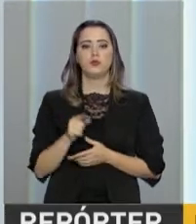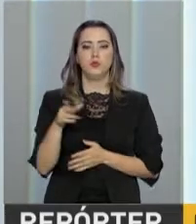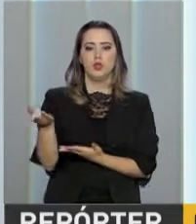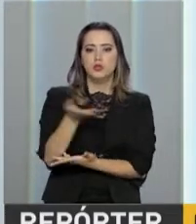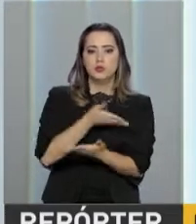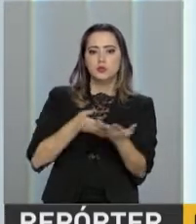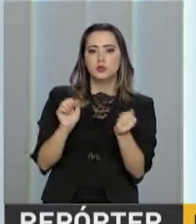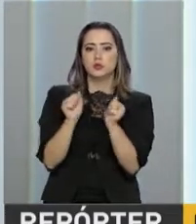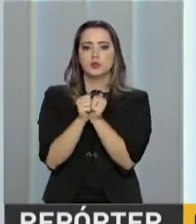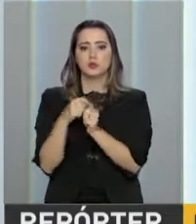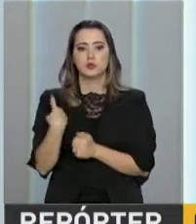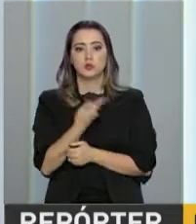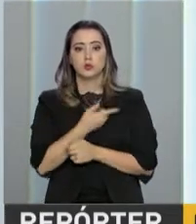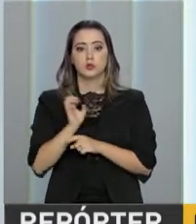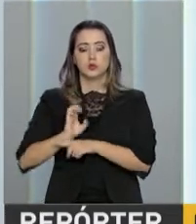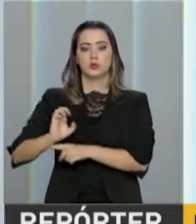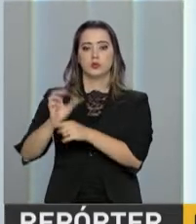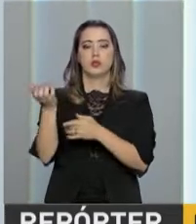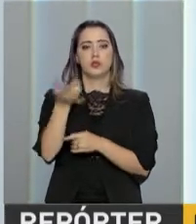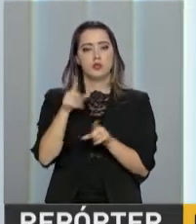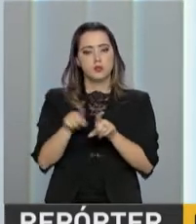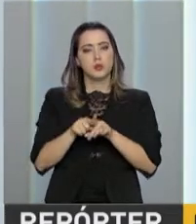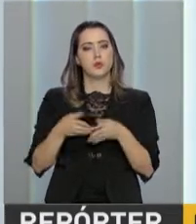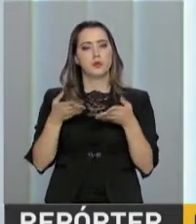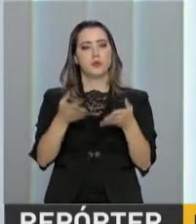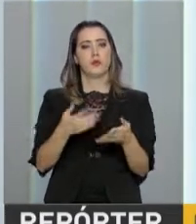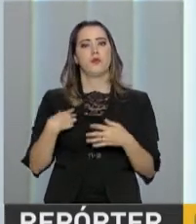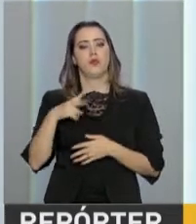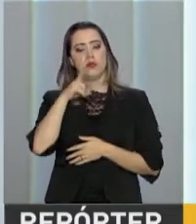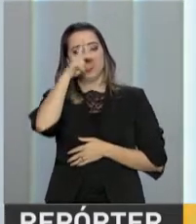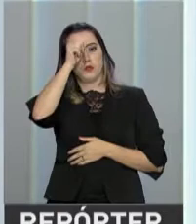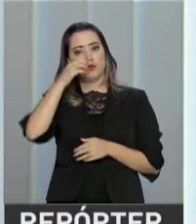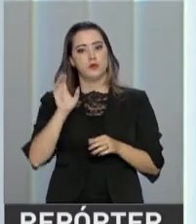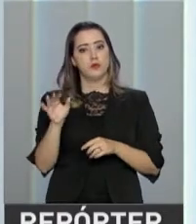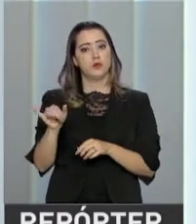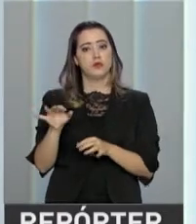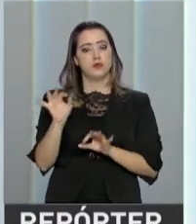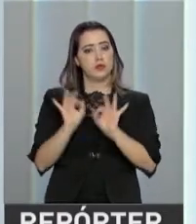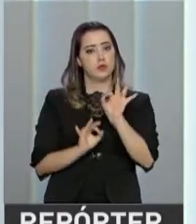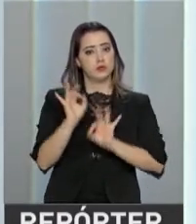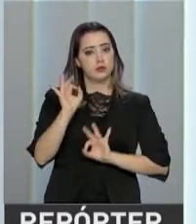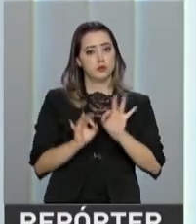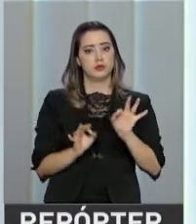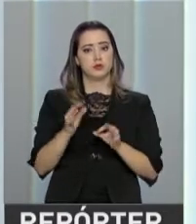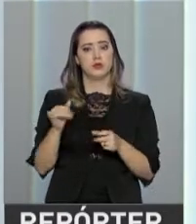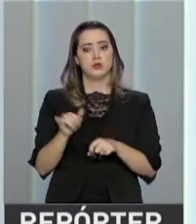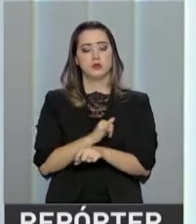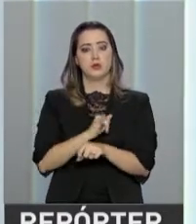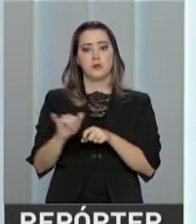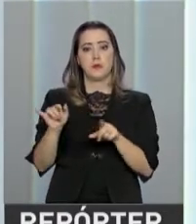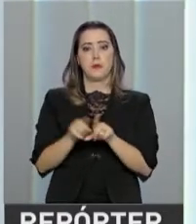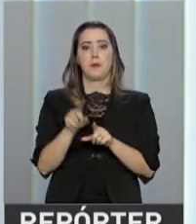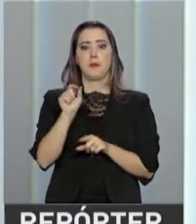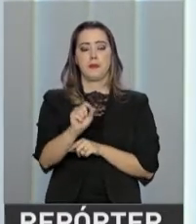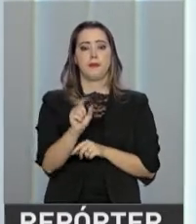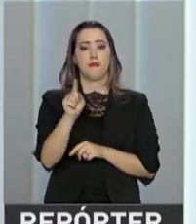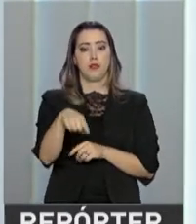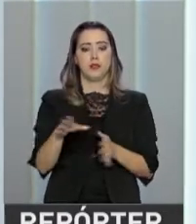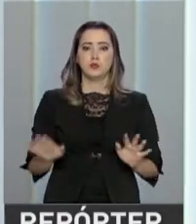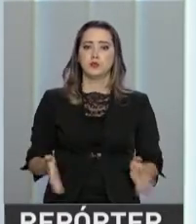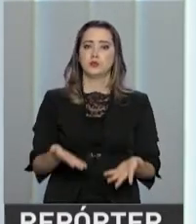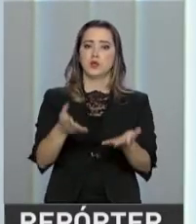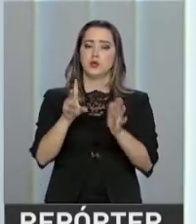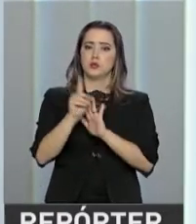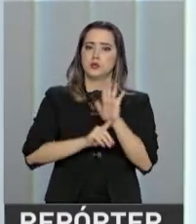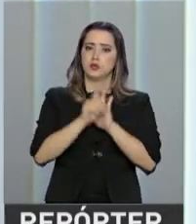com os estados, queremos fazer, para que também os estados fortaleçam as estruturas estaduais de promoção de